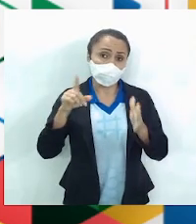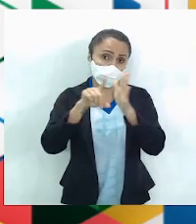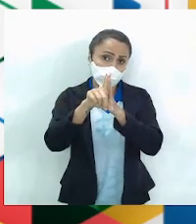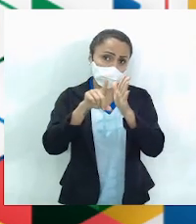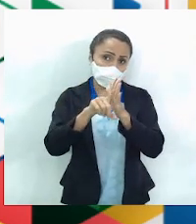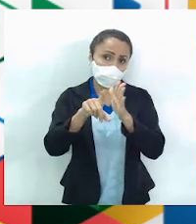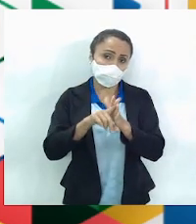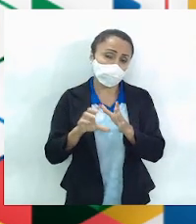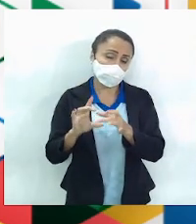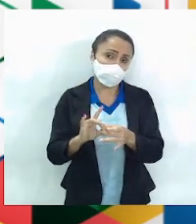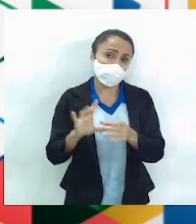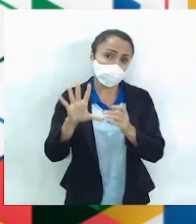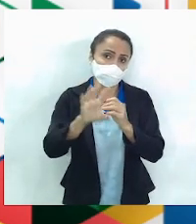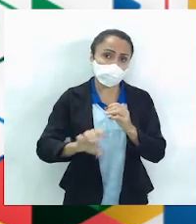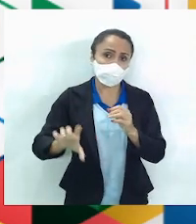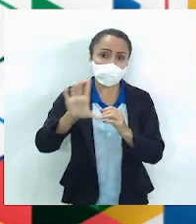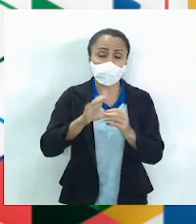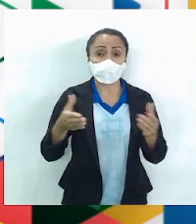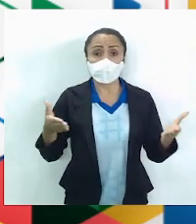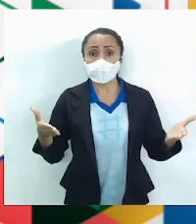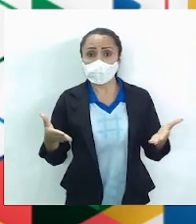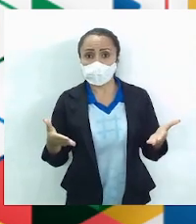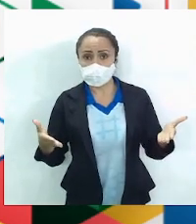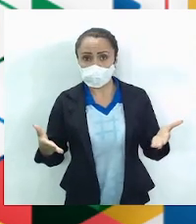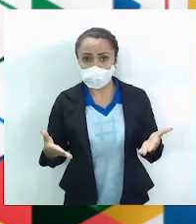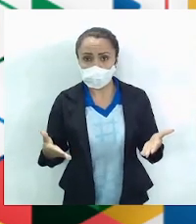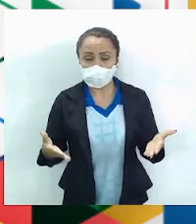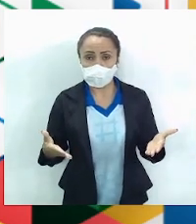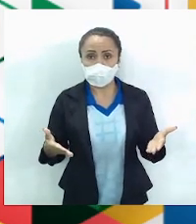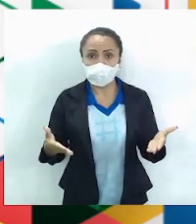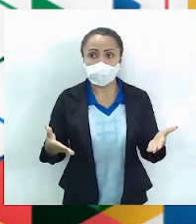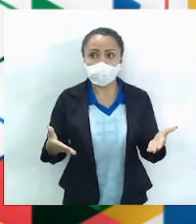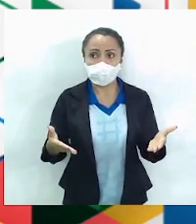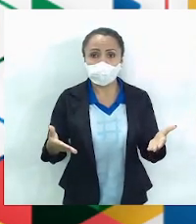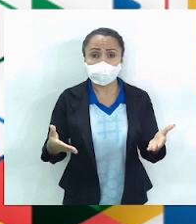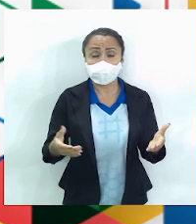Europeia. Hoje, tá,